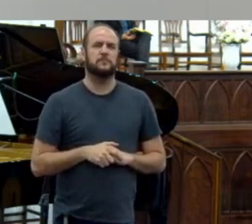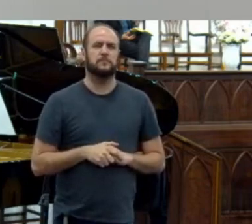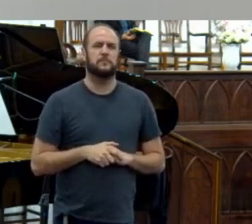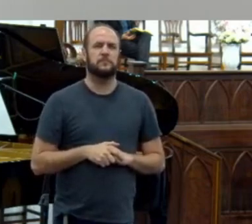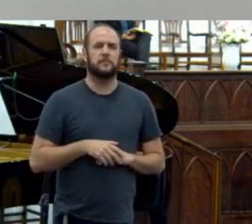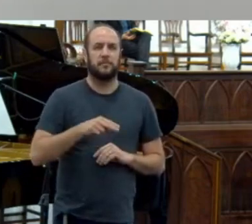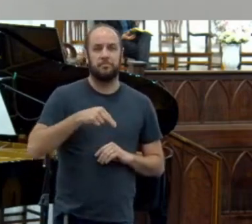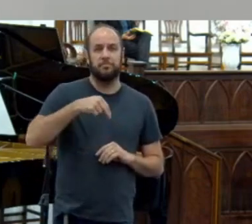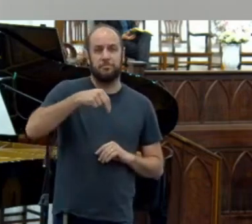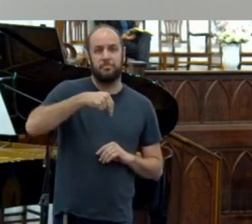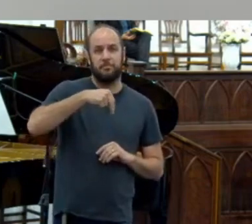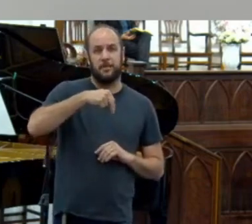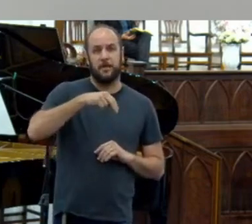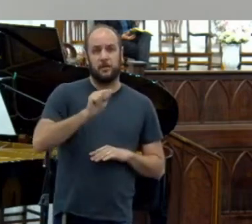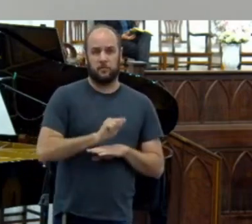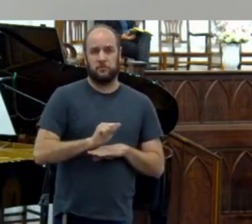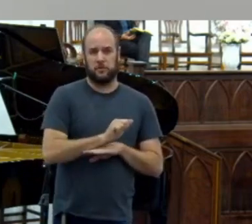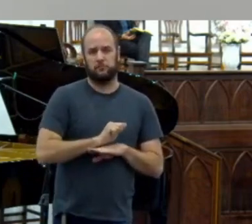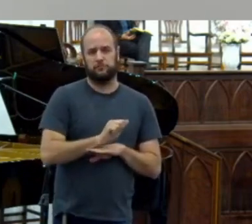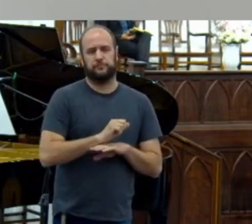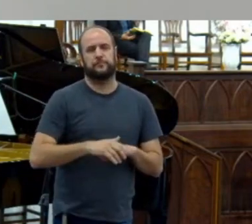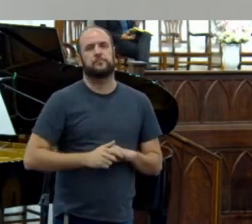neto de Abraão,